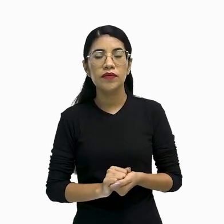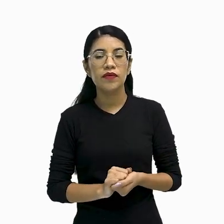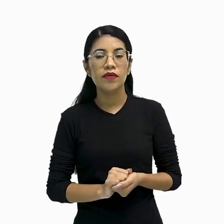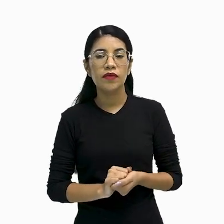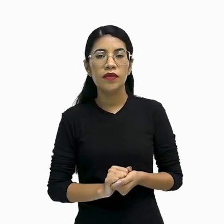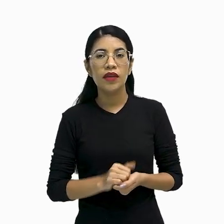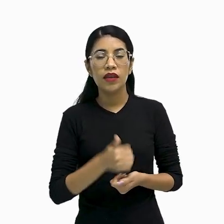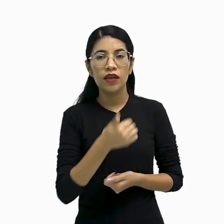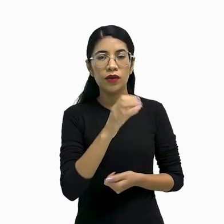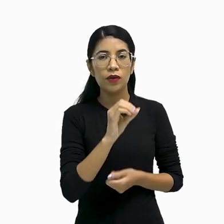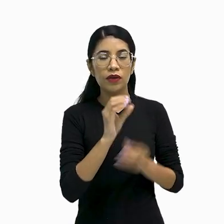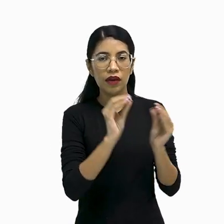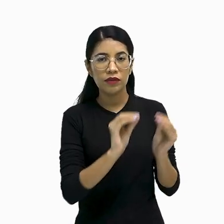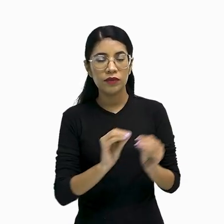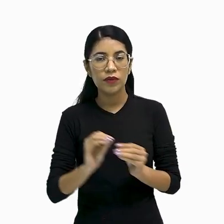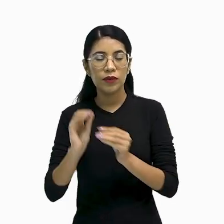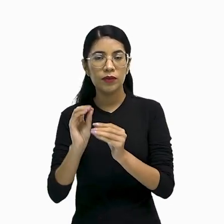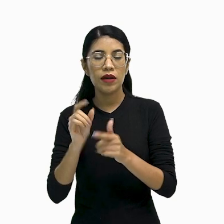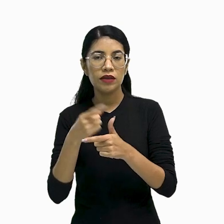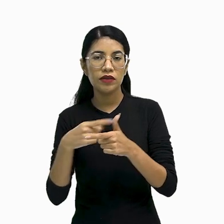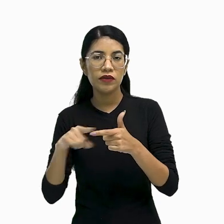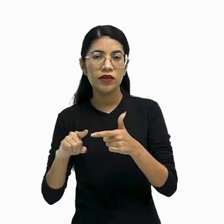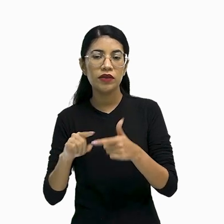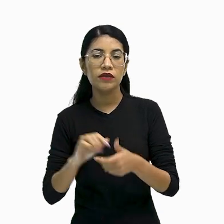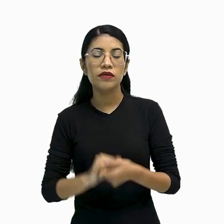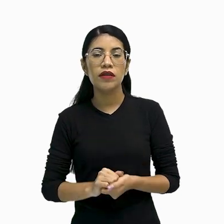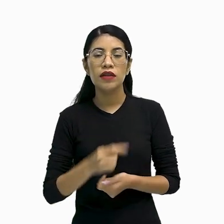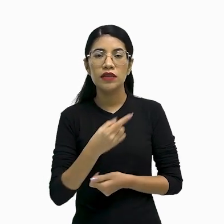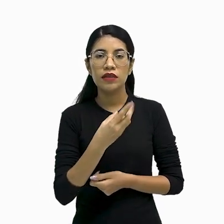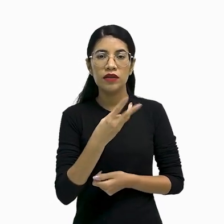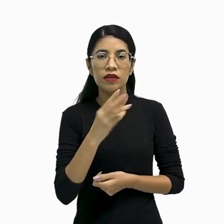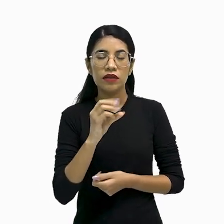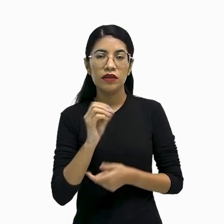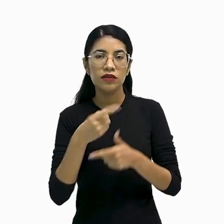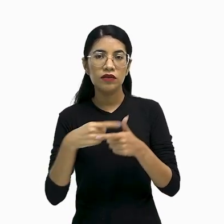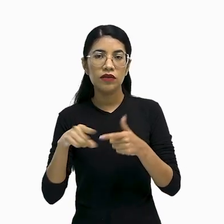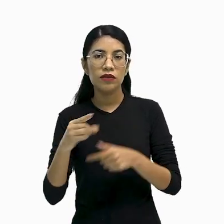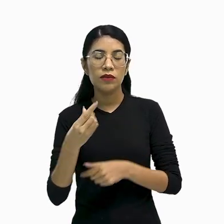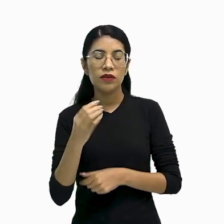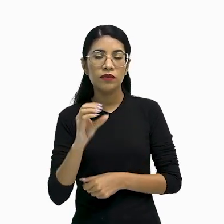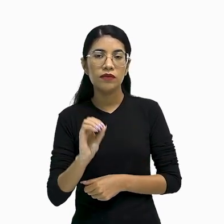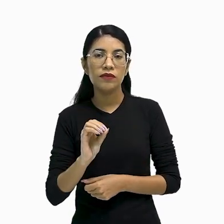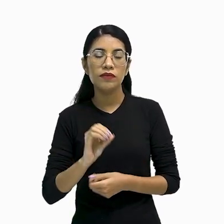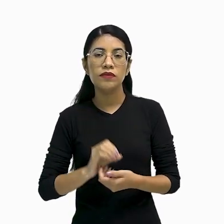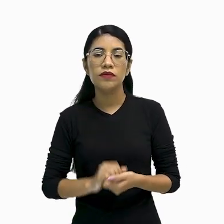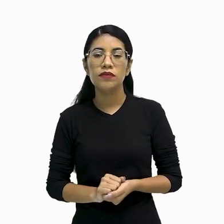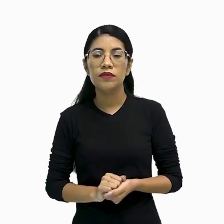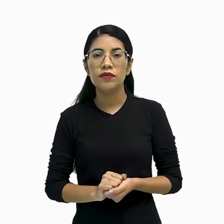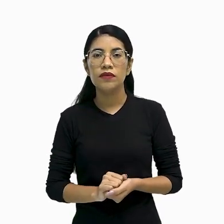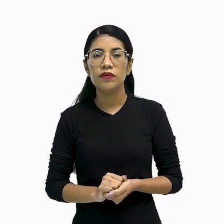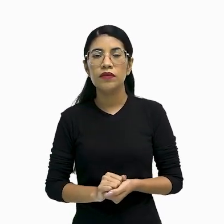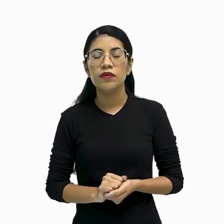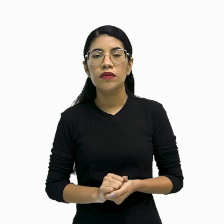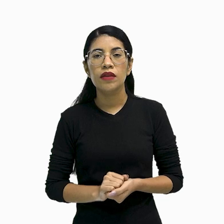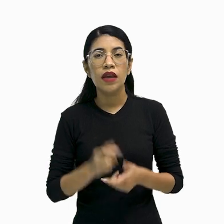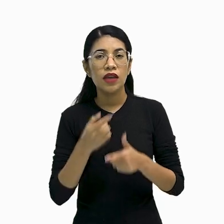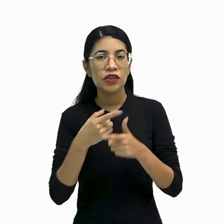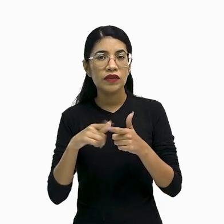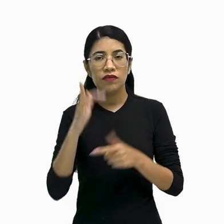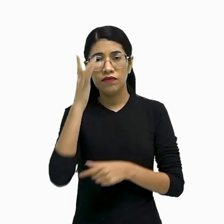vou dividir 130 por 10, tá? Essas divisões envolvendo dezenas,